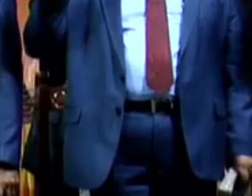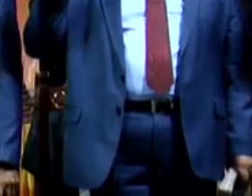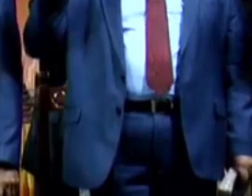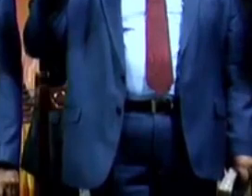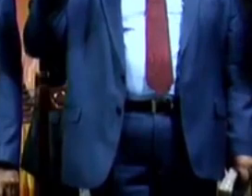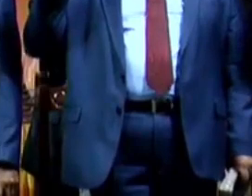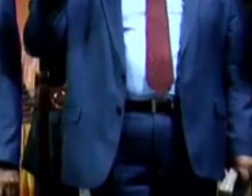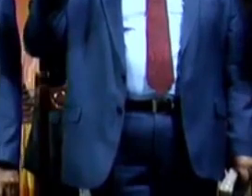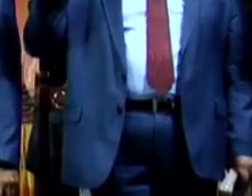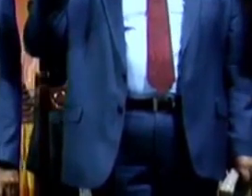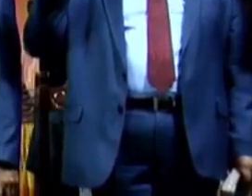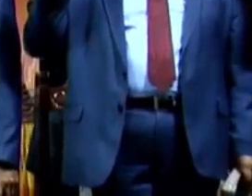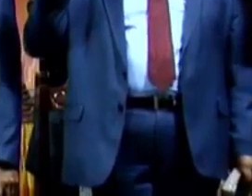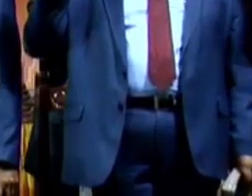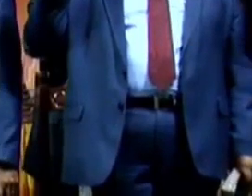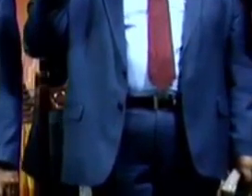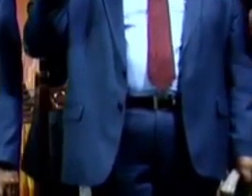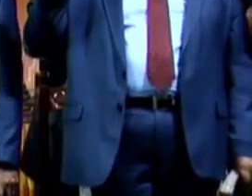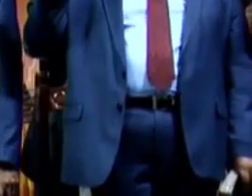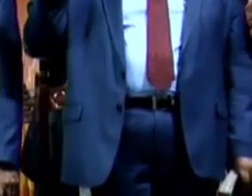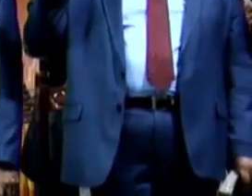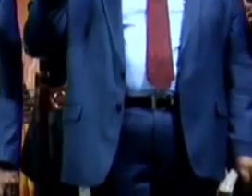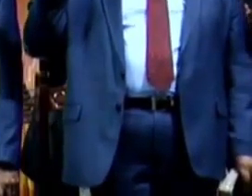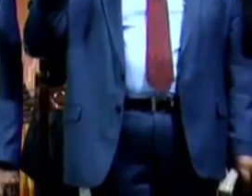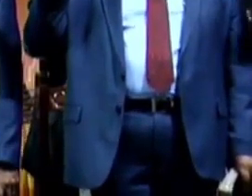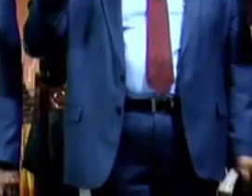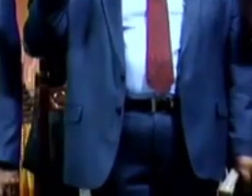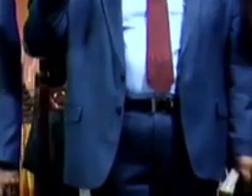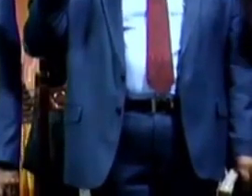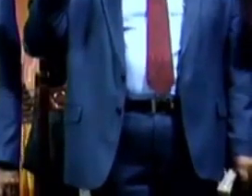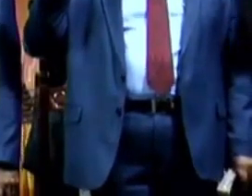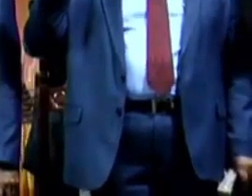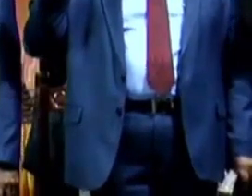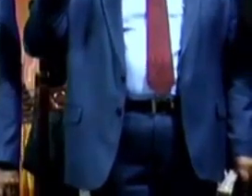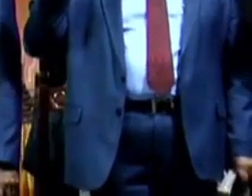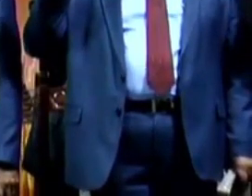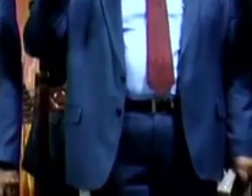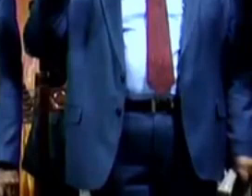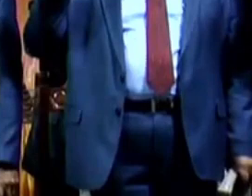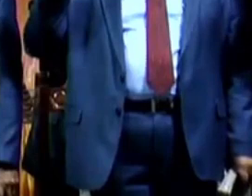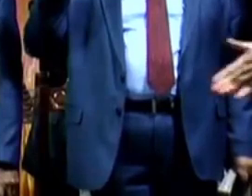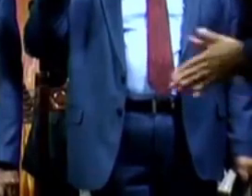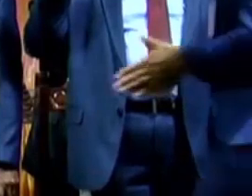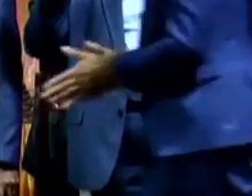Tem alguém orando aqui. Se você é batizado com o Espírito